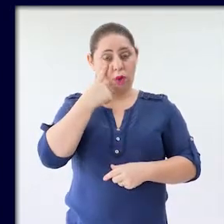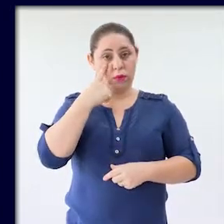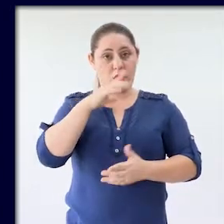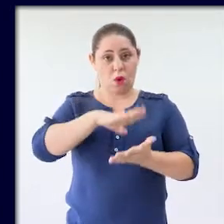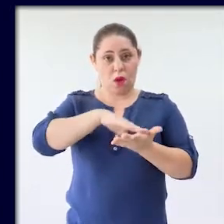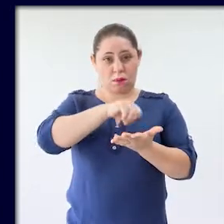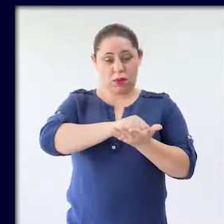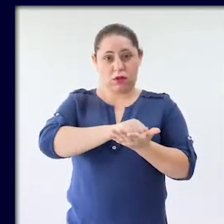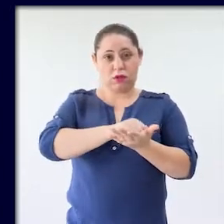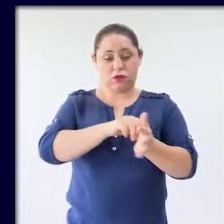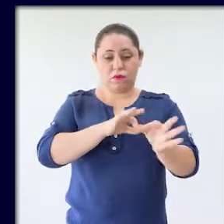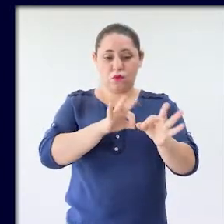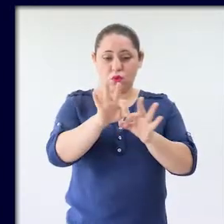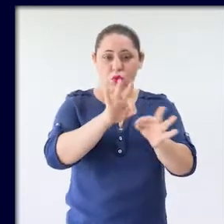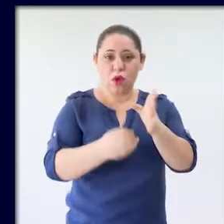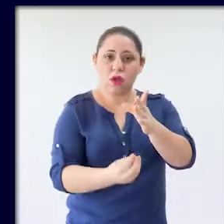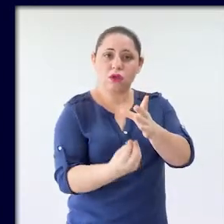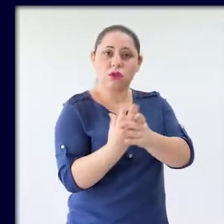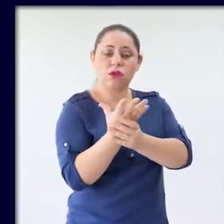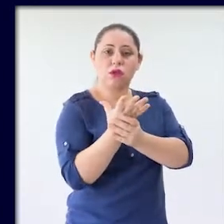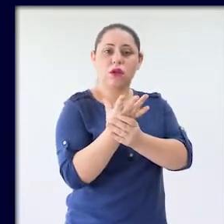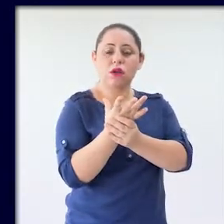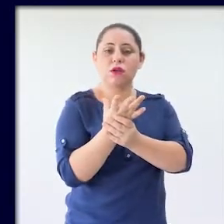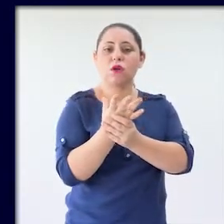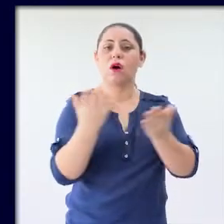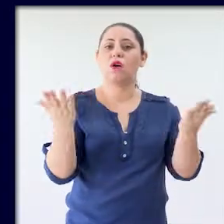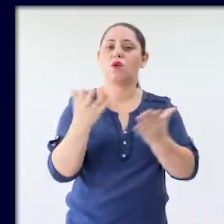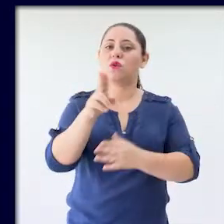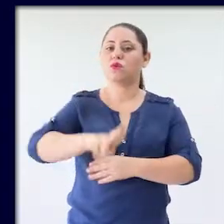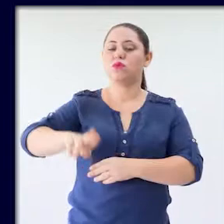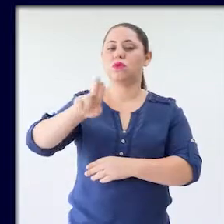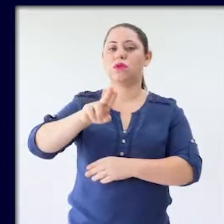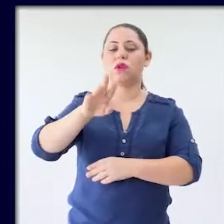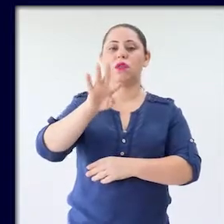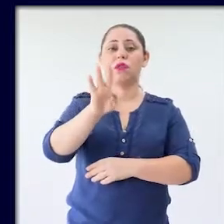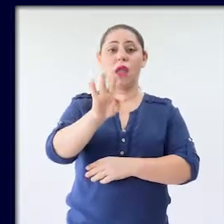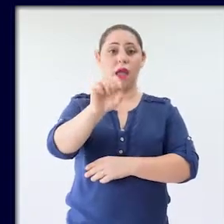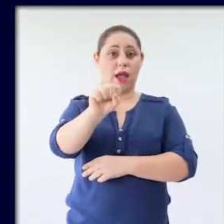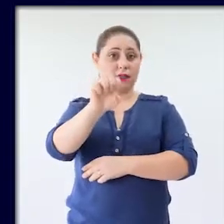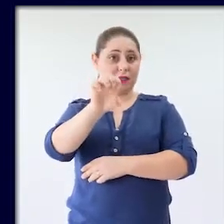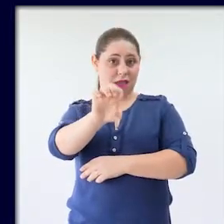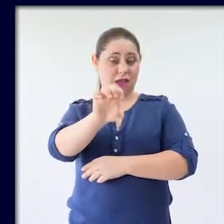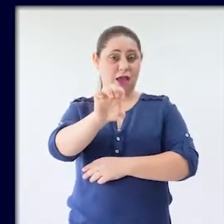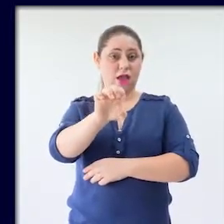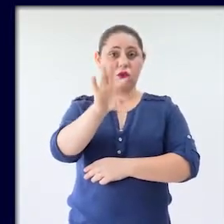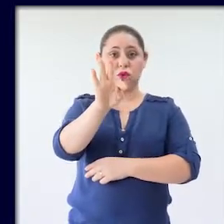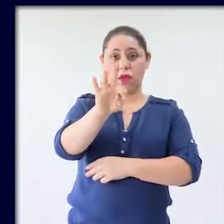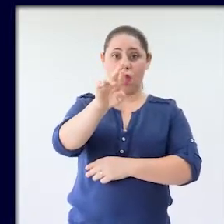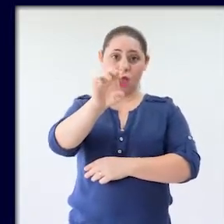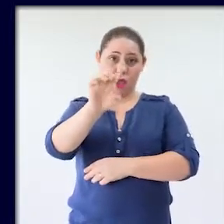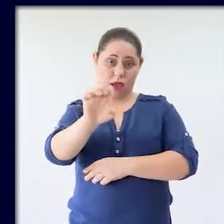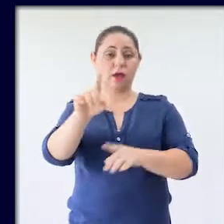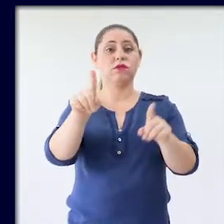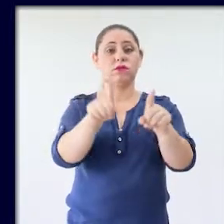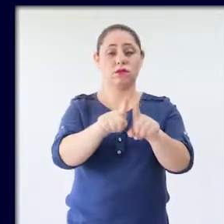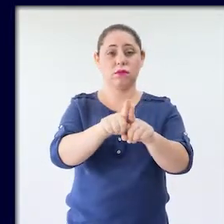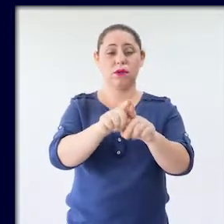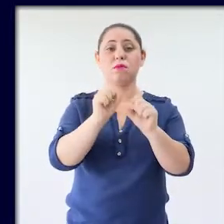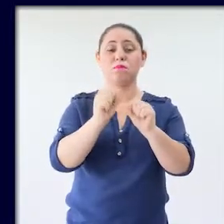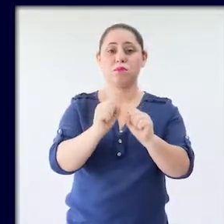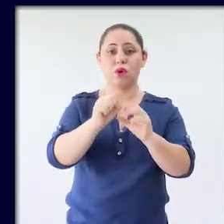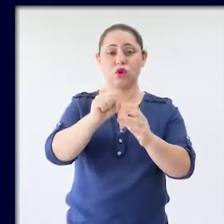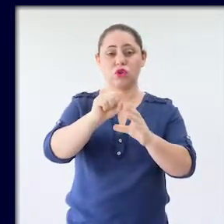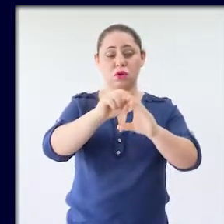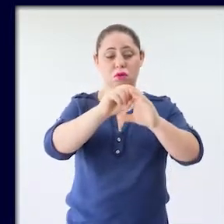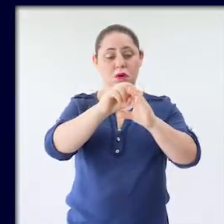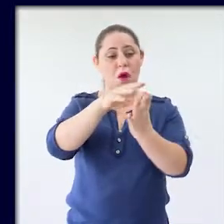bem, o aplicativo Pardal foi desenvolvido e está sendo utilizado pelo TSE, pelo TRE, pode